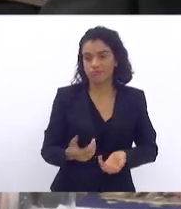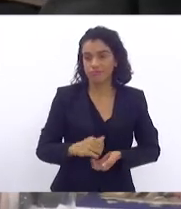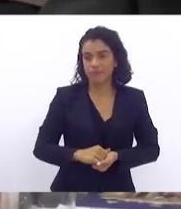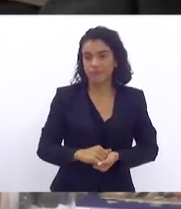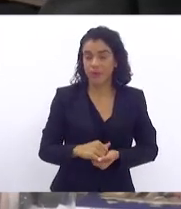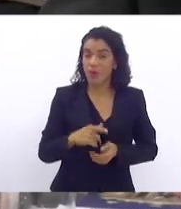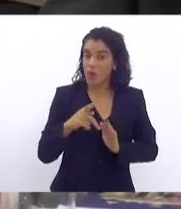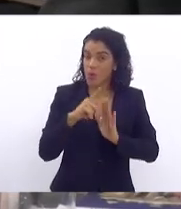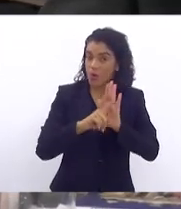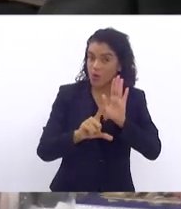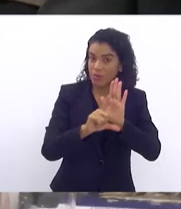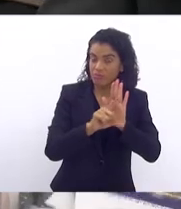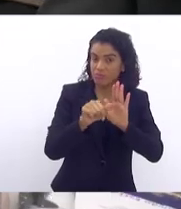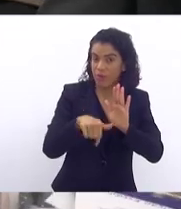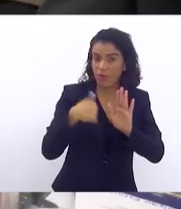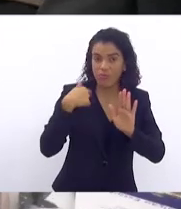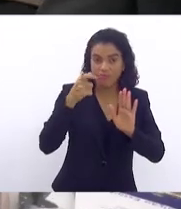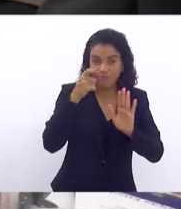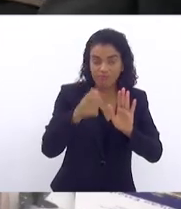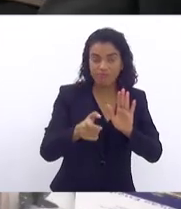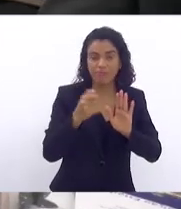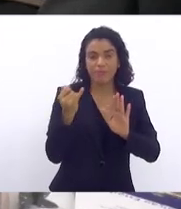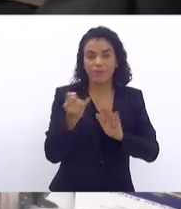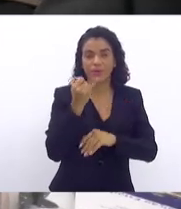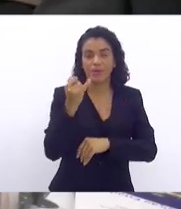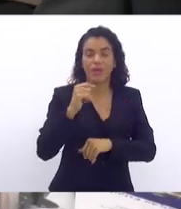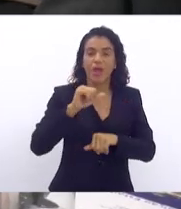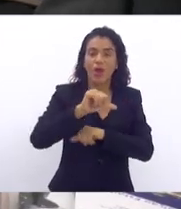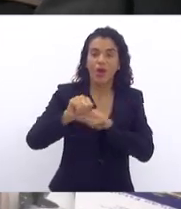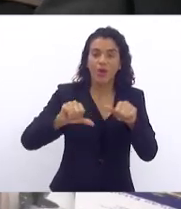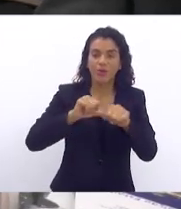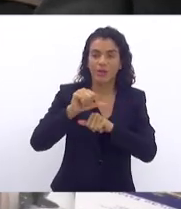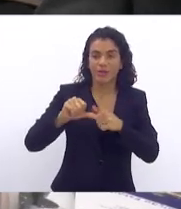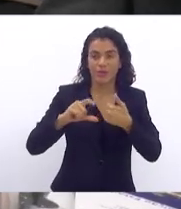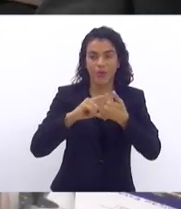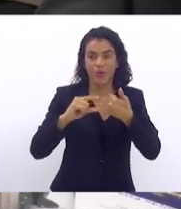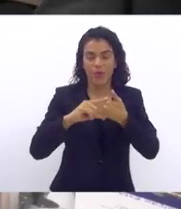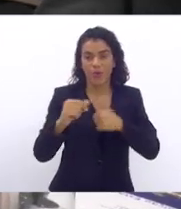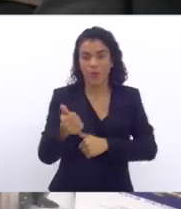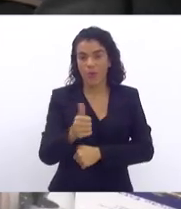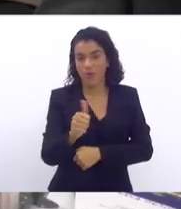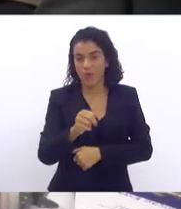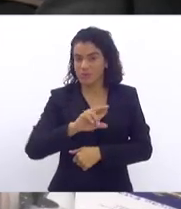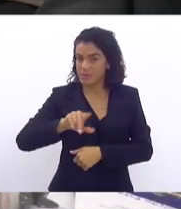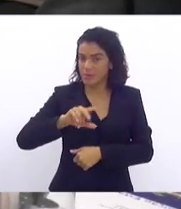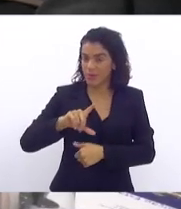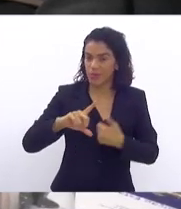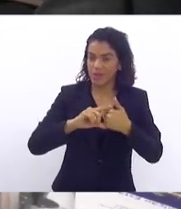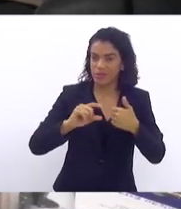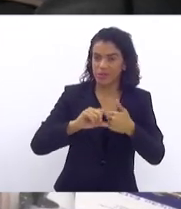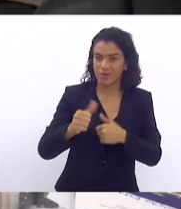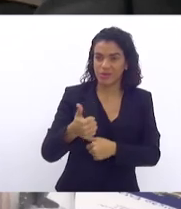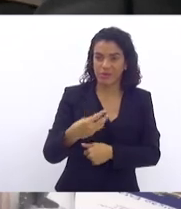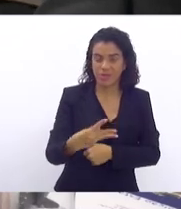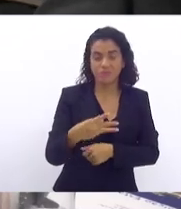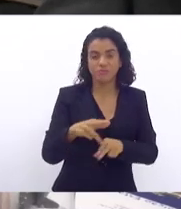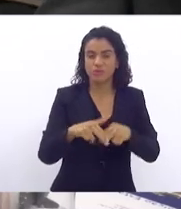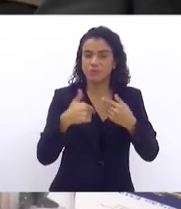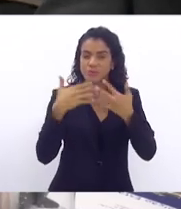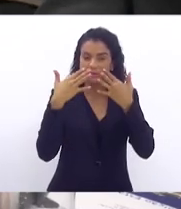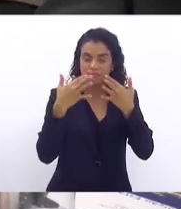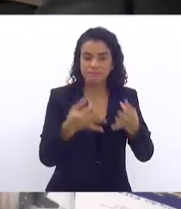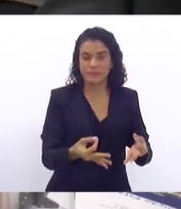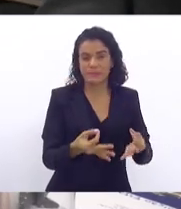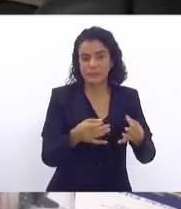acho importante, no entanto, trata da alteração do artigo 11, não do artigo 13. Então, eu acho que merece um pouco de